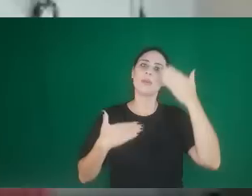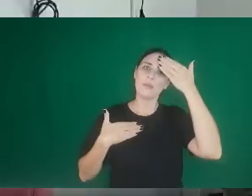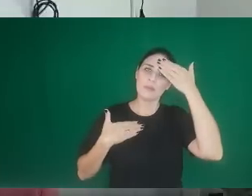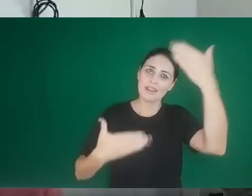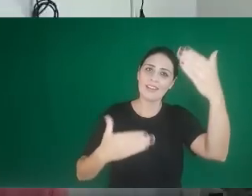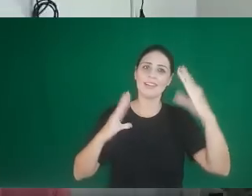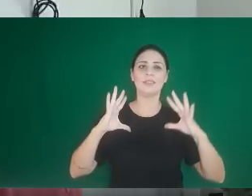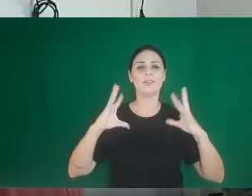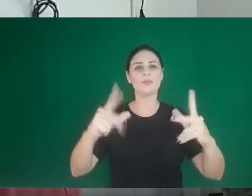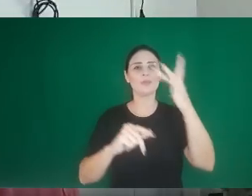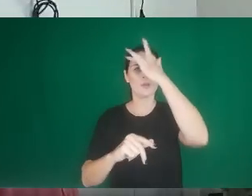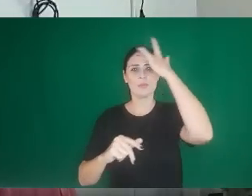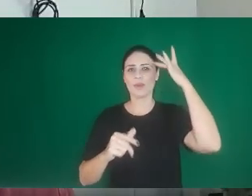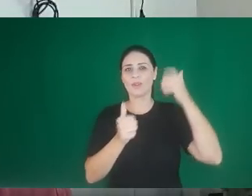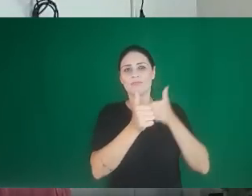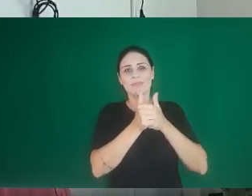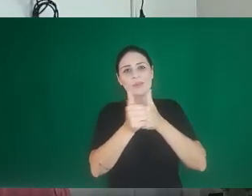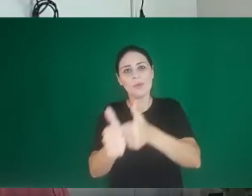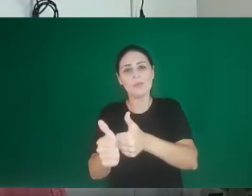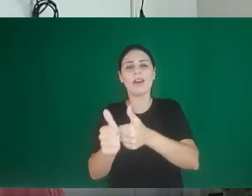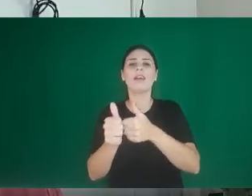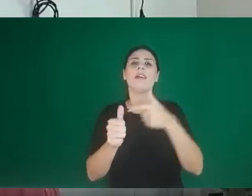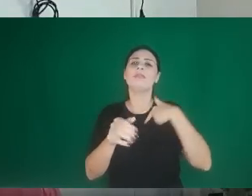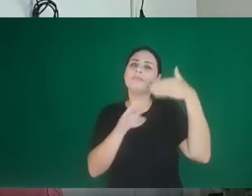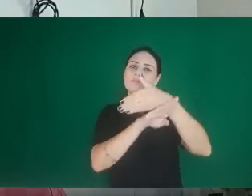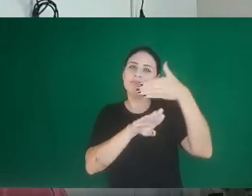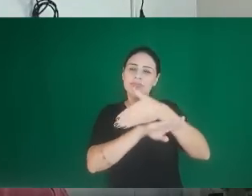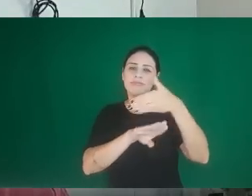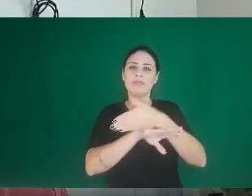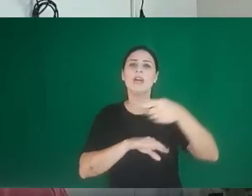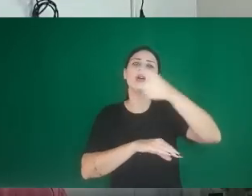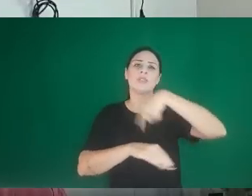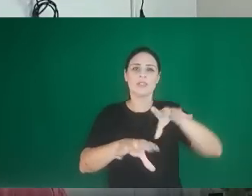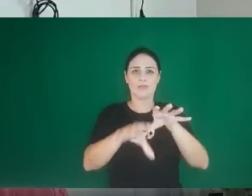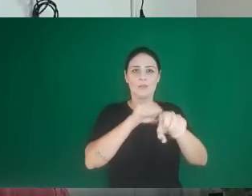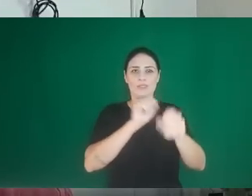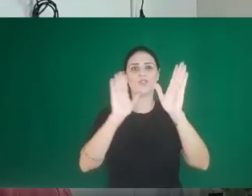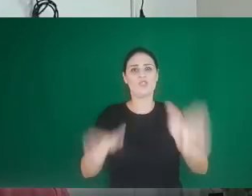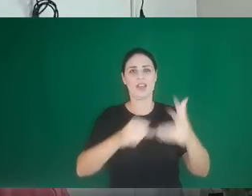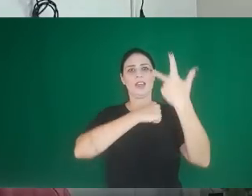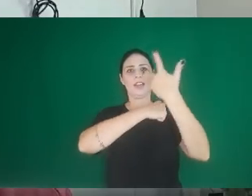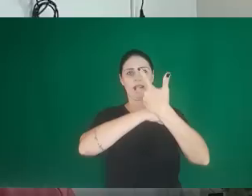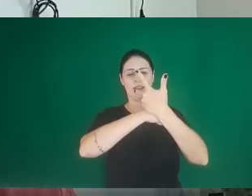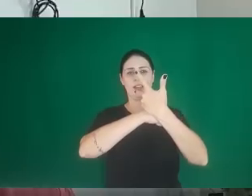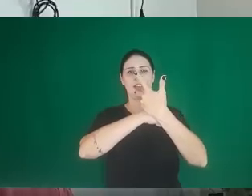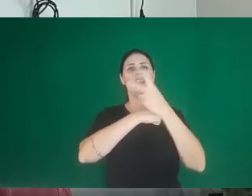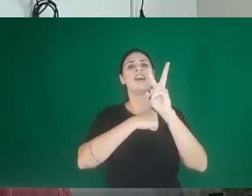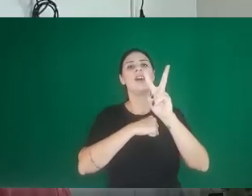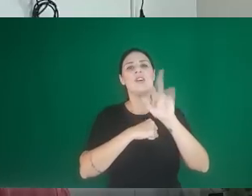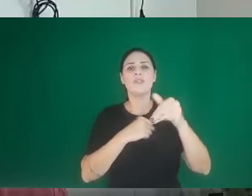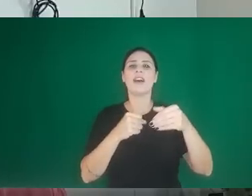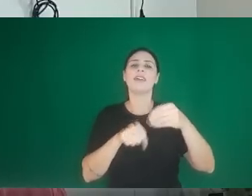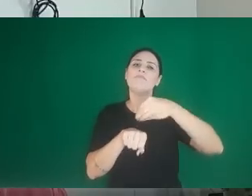Obrigada para aqueles e aquelas que nos acompanham. A nossa formação, ela estará sendo, foi gravada, né? E